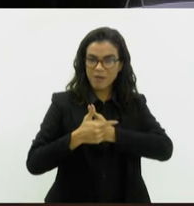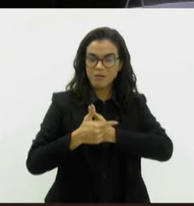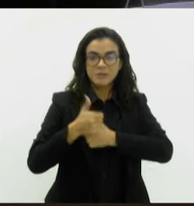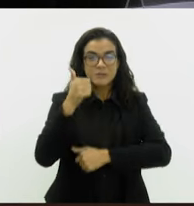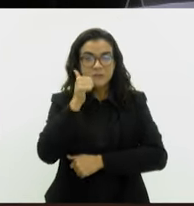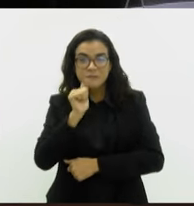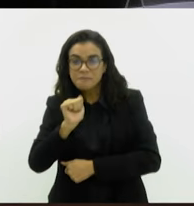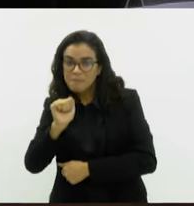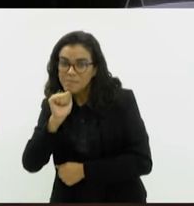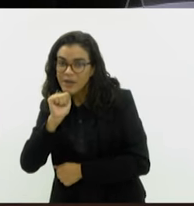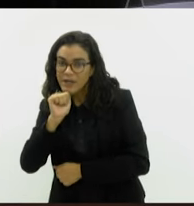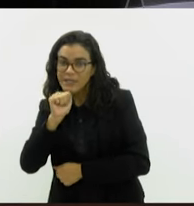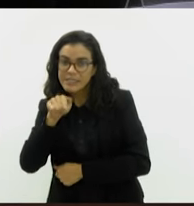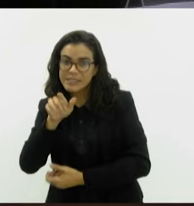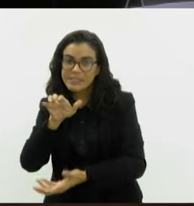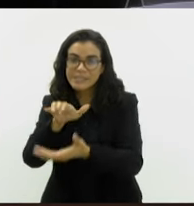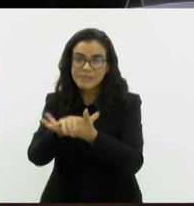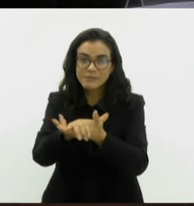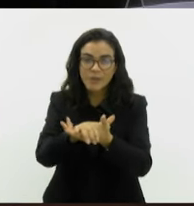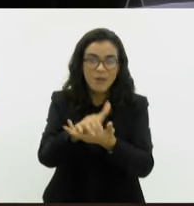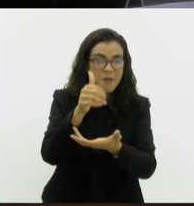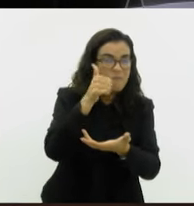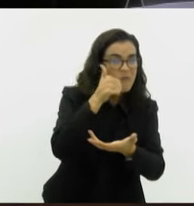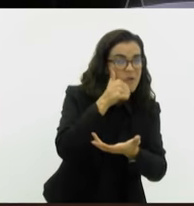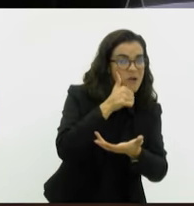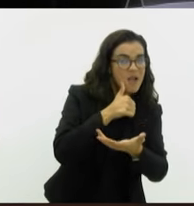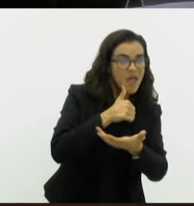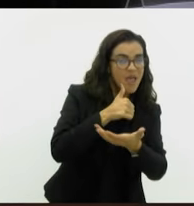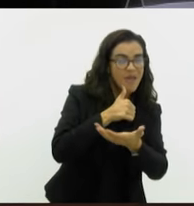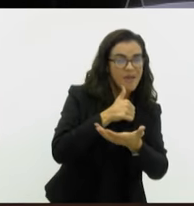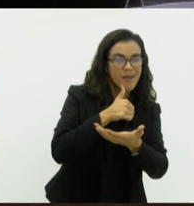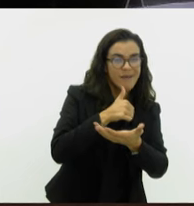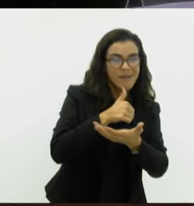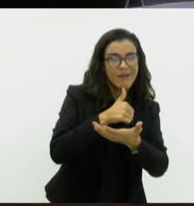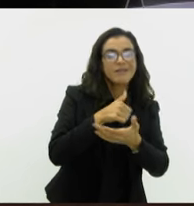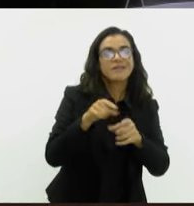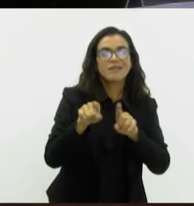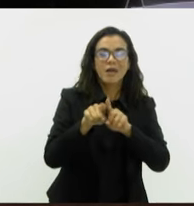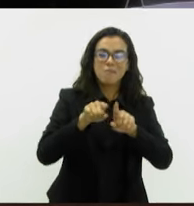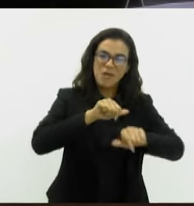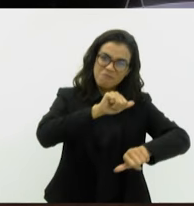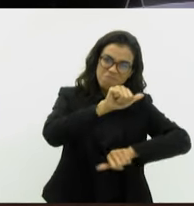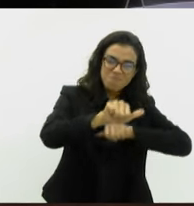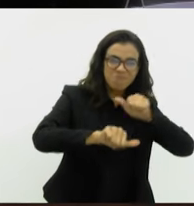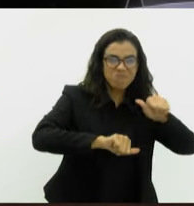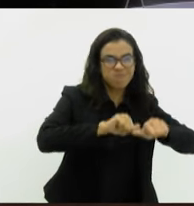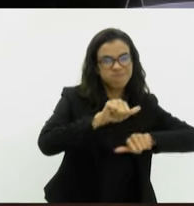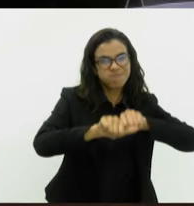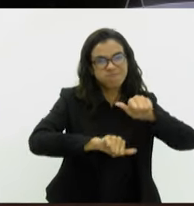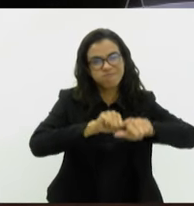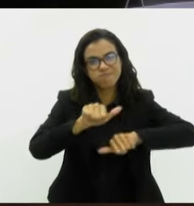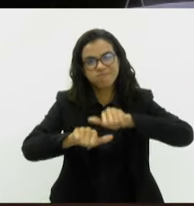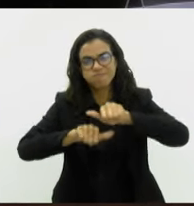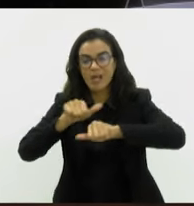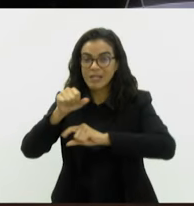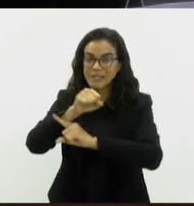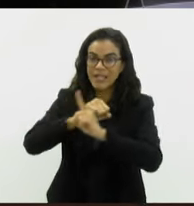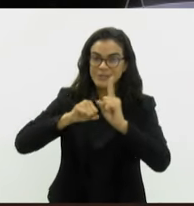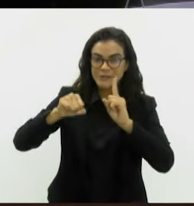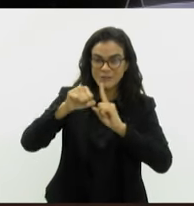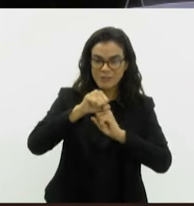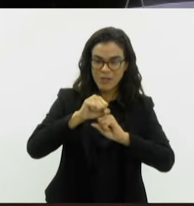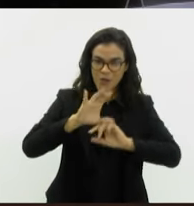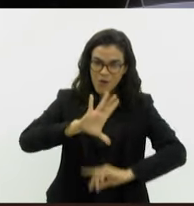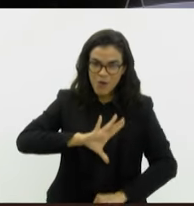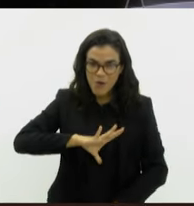mãe de esposa de mulher e de trans ag gente de transformação da sociedade